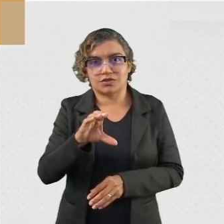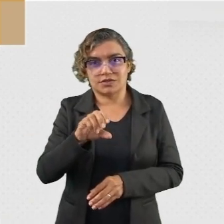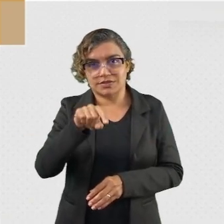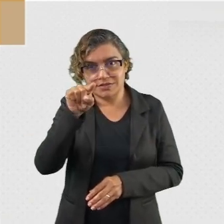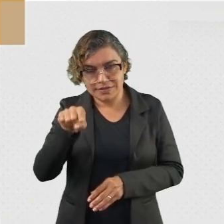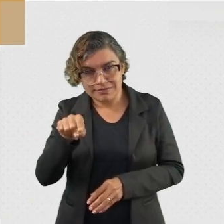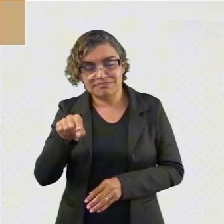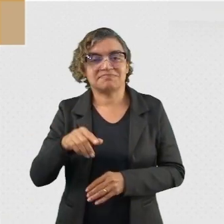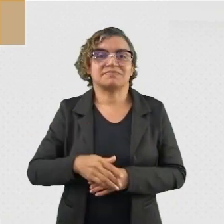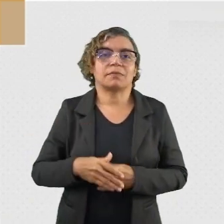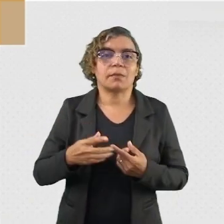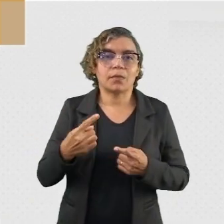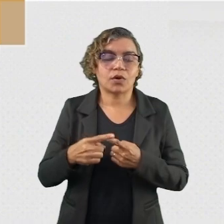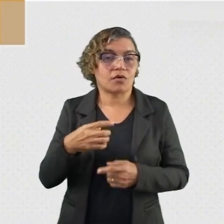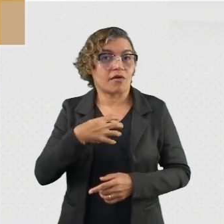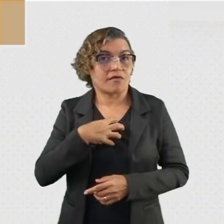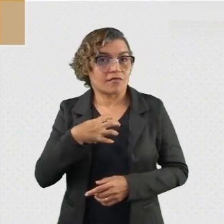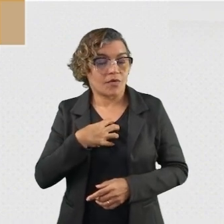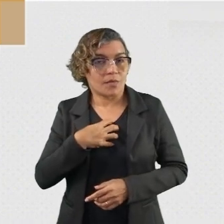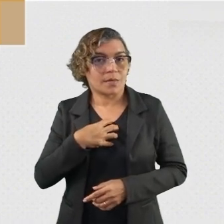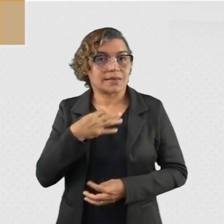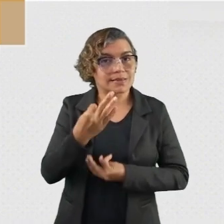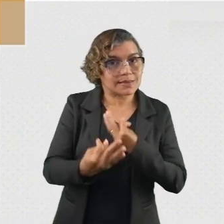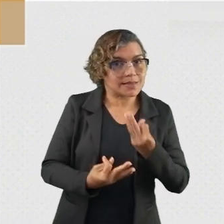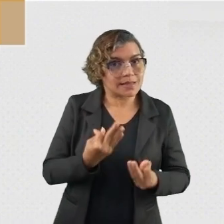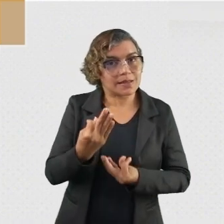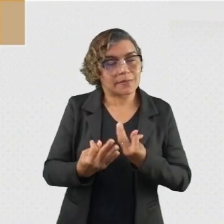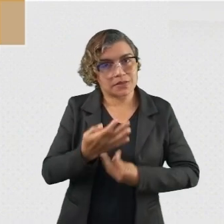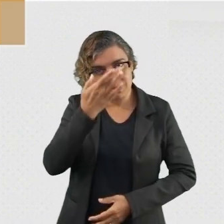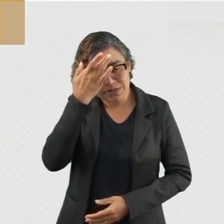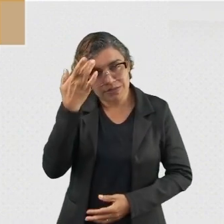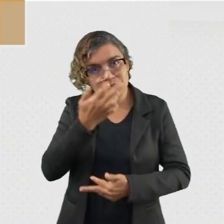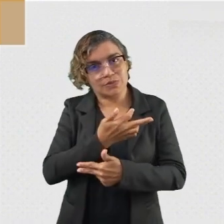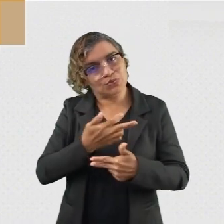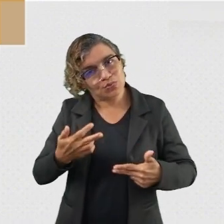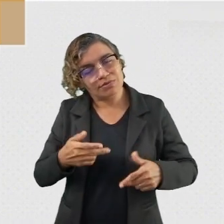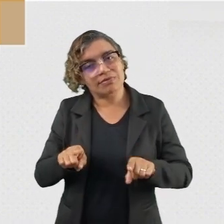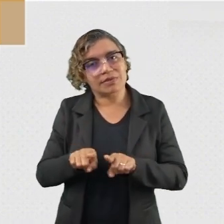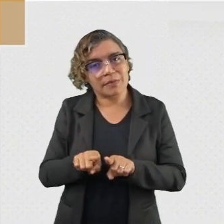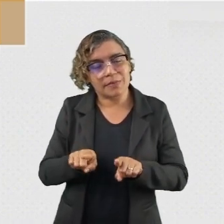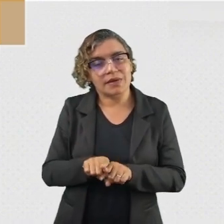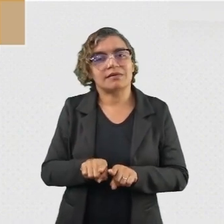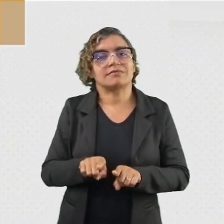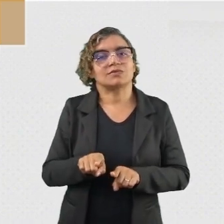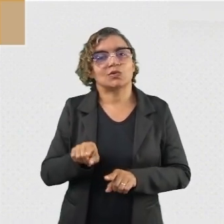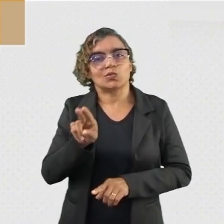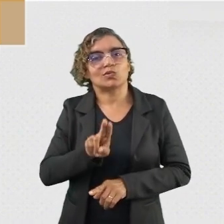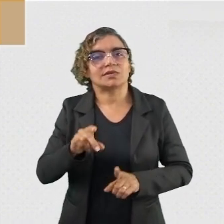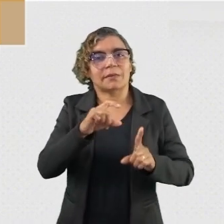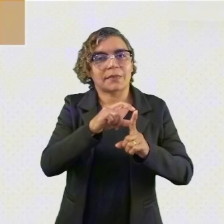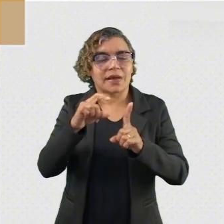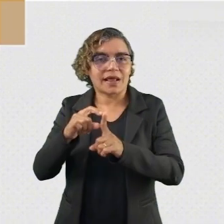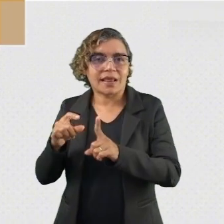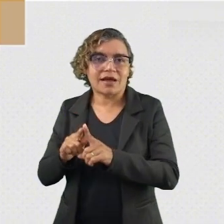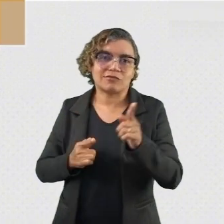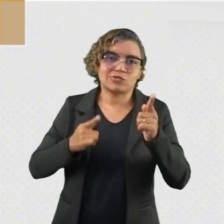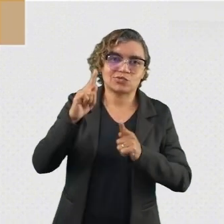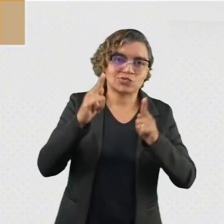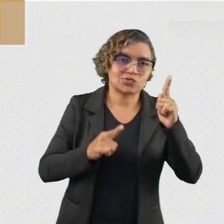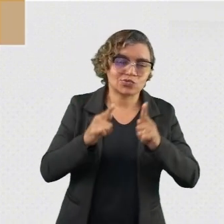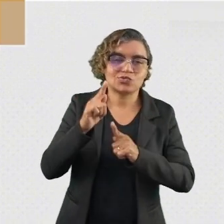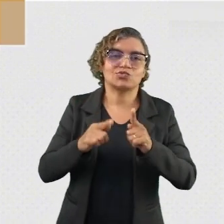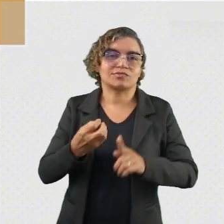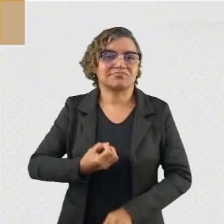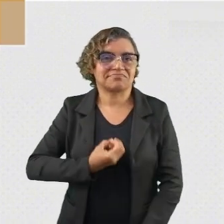no tratamento das pessoas. Isso se aplica também à questão das palavras, das gírias, das expressões